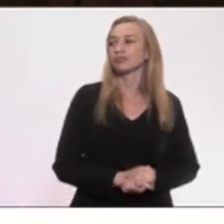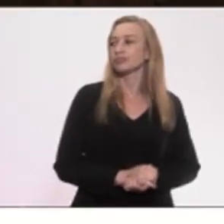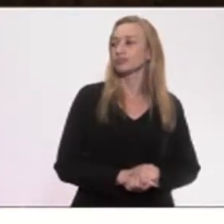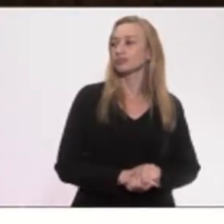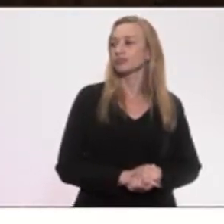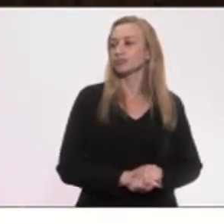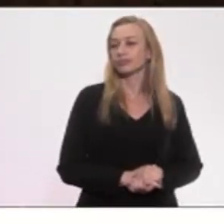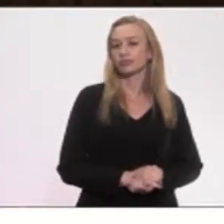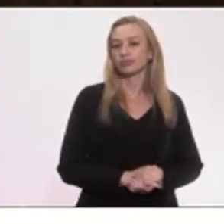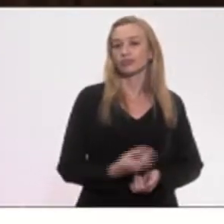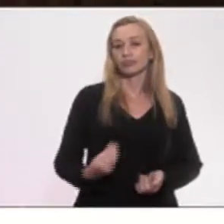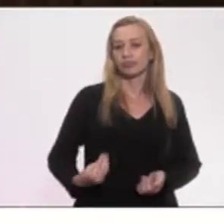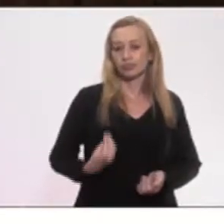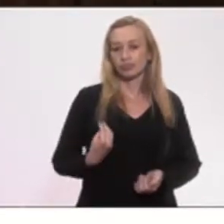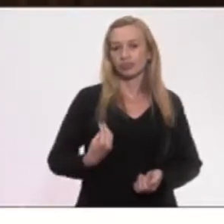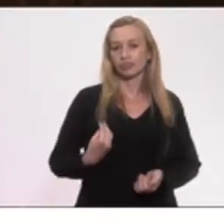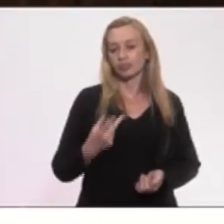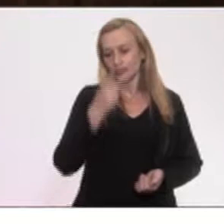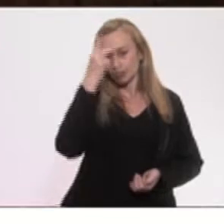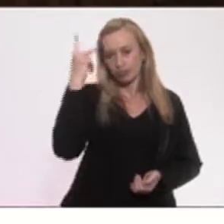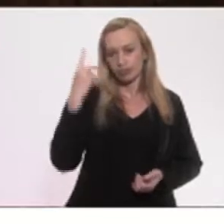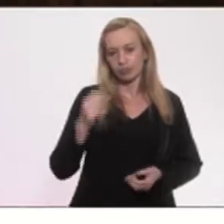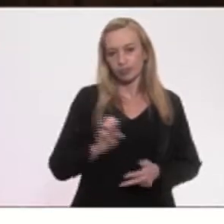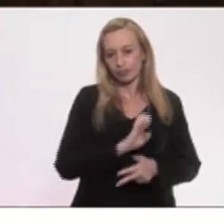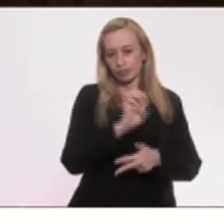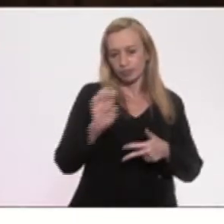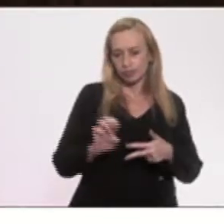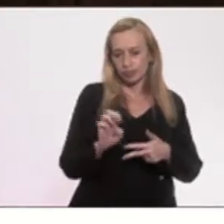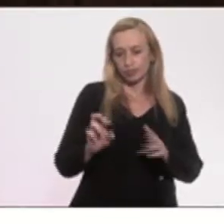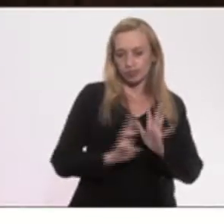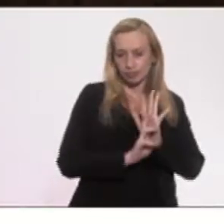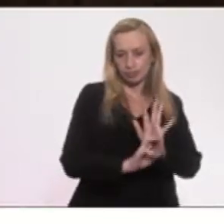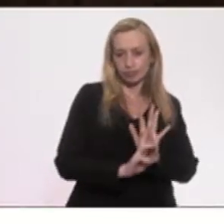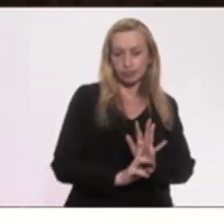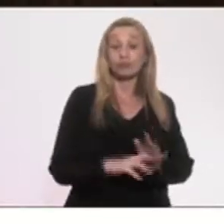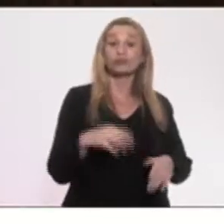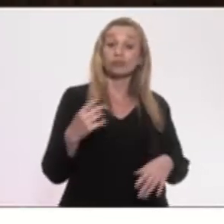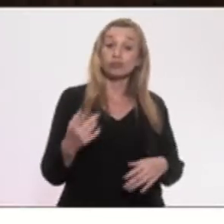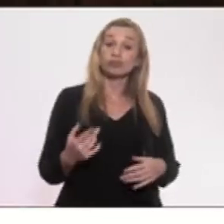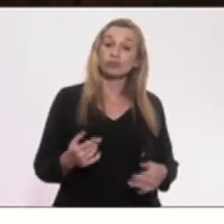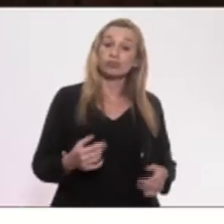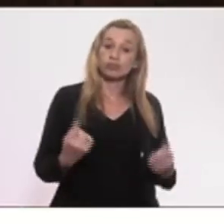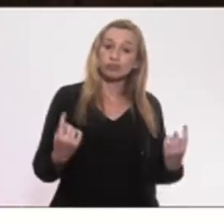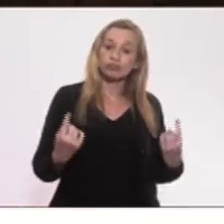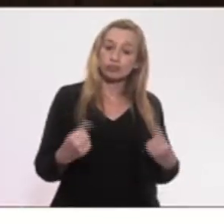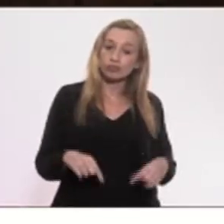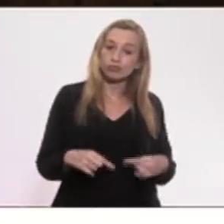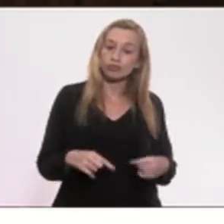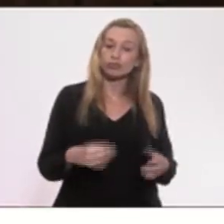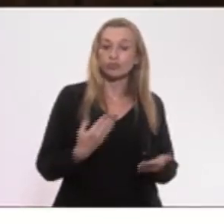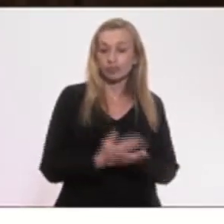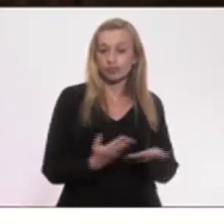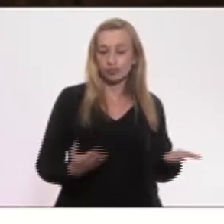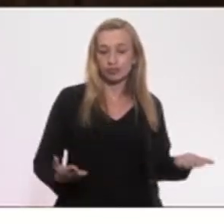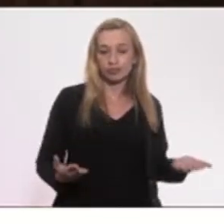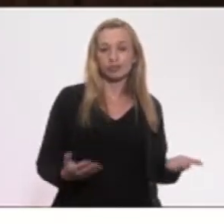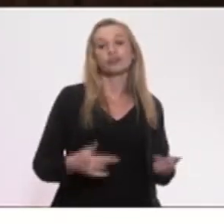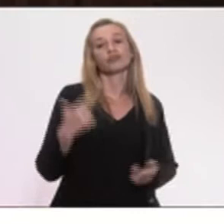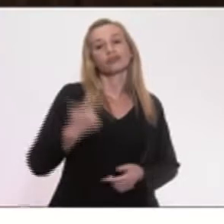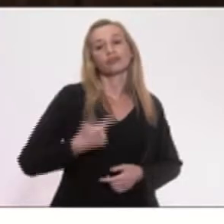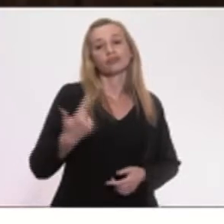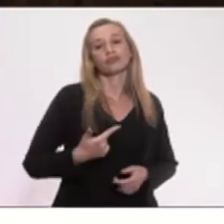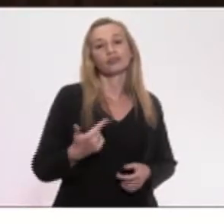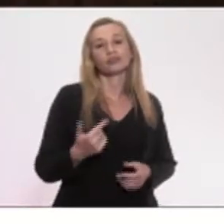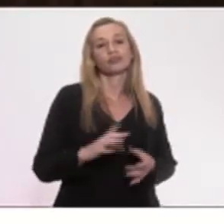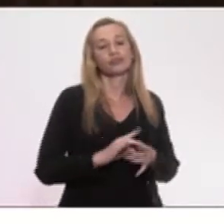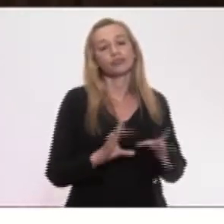com presença de representação do Poder Executivo, que disputou a presidência do Conselho Consultivo e perdeu. E a segunda